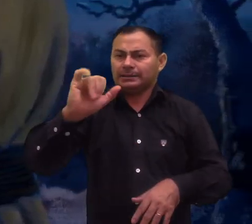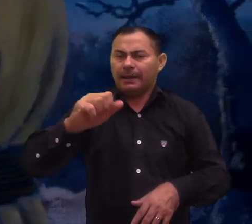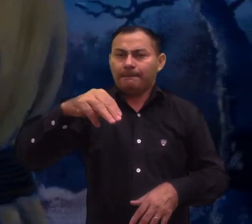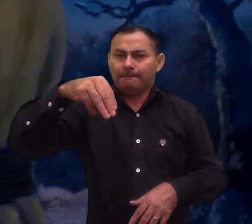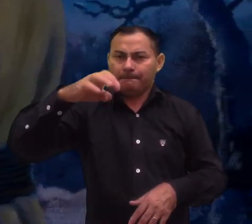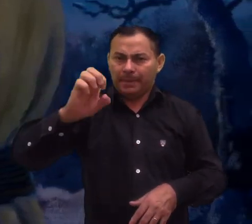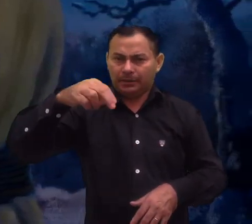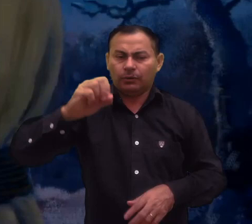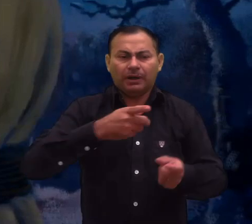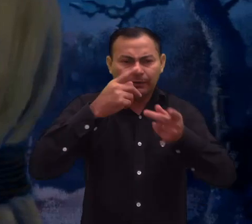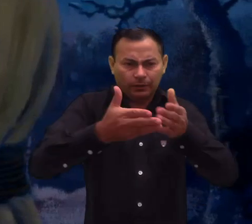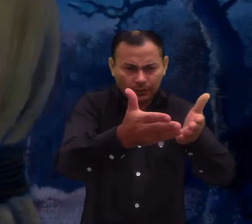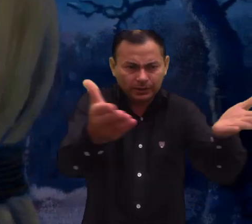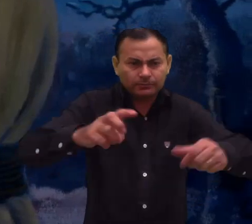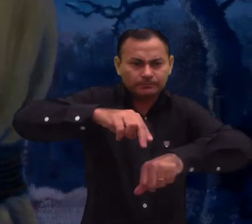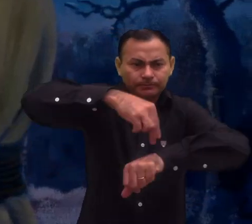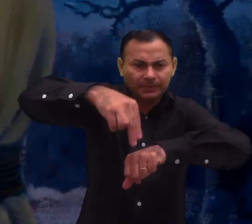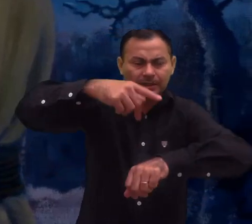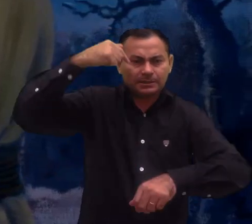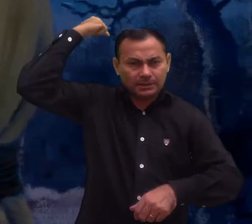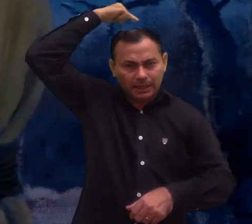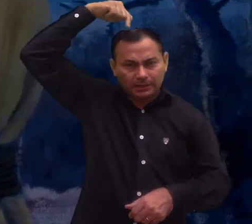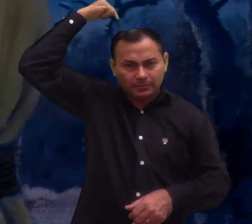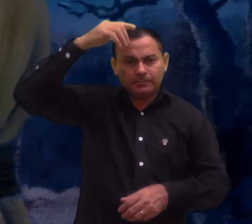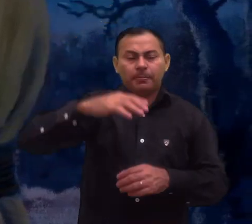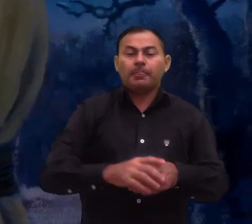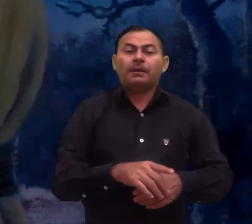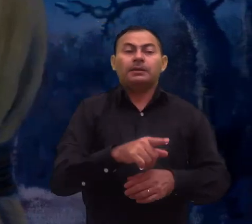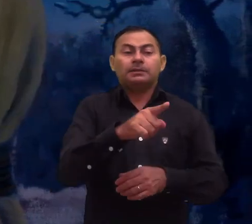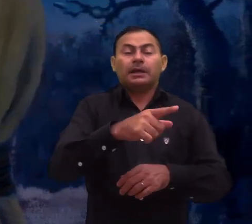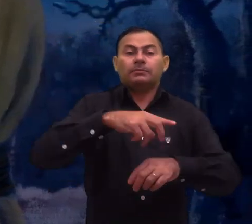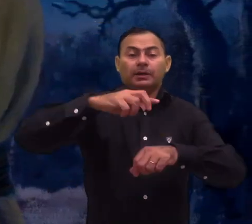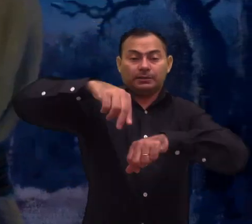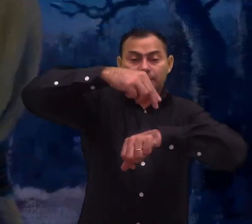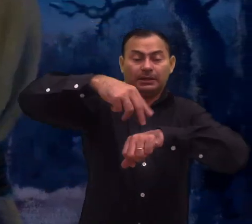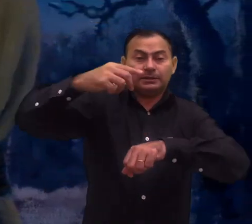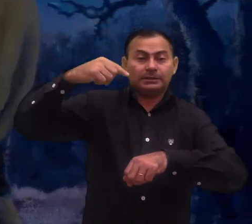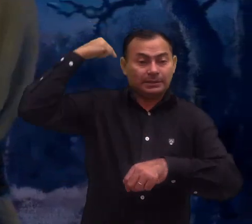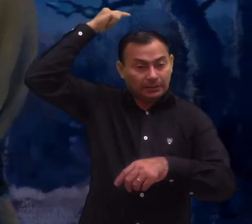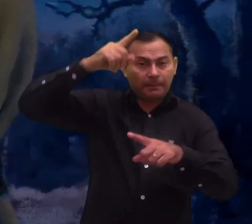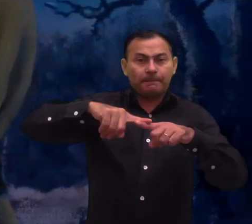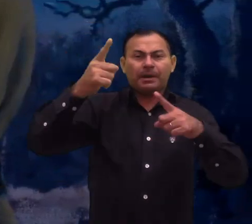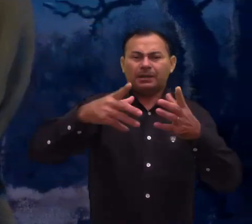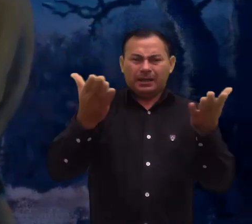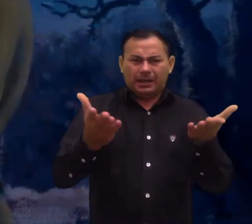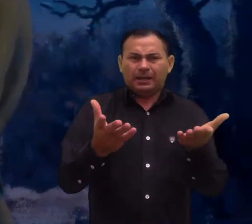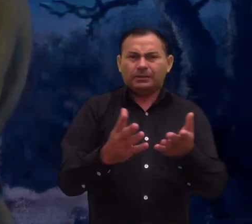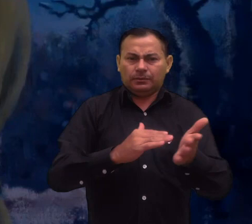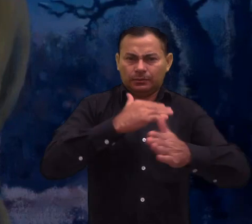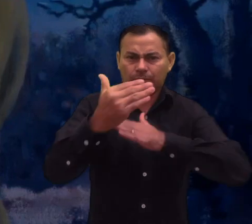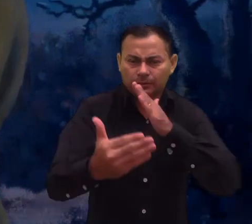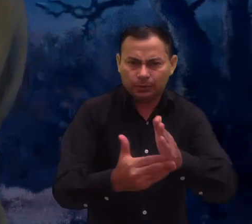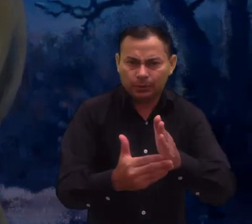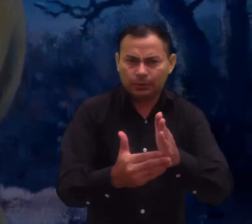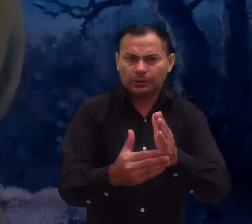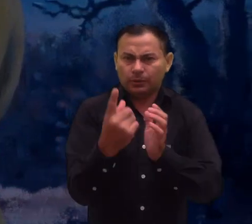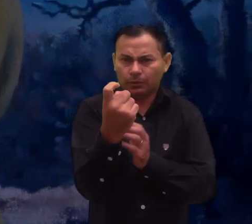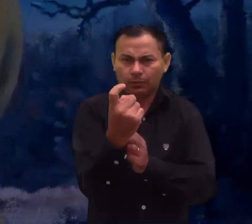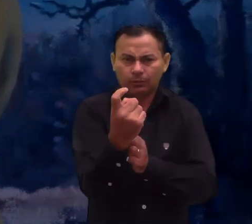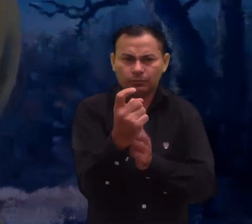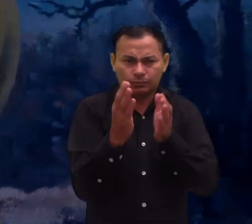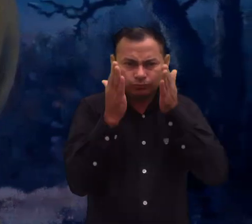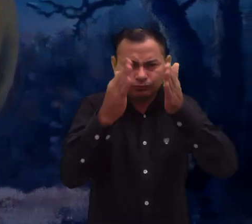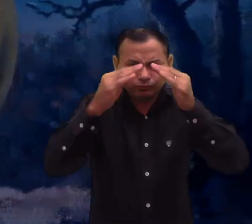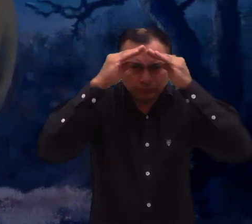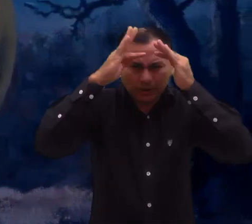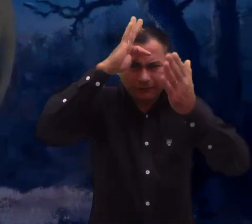toda a Ásia Menor, ele declara: vocês são uma nação santa. Eles eram uma nação santa, mas será que estavam todos